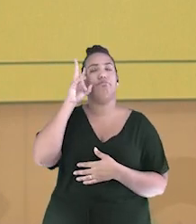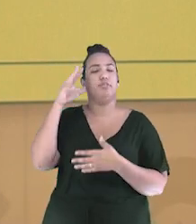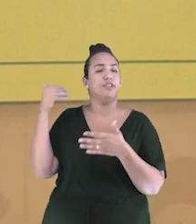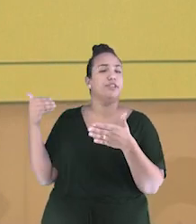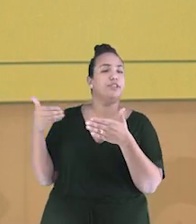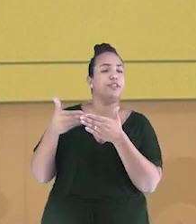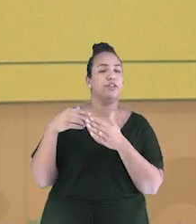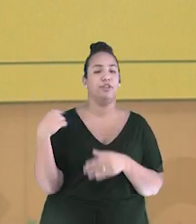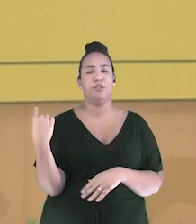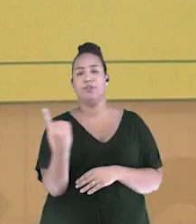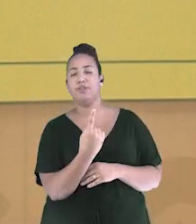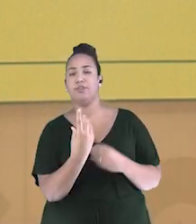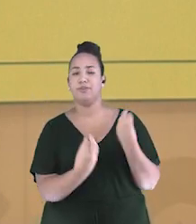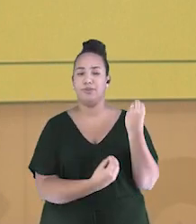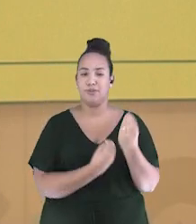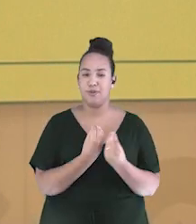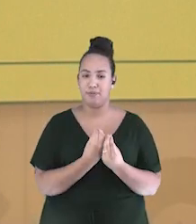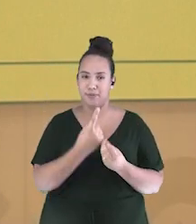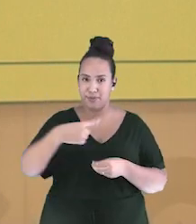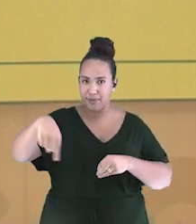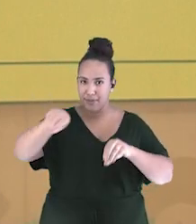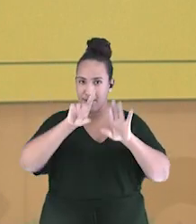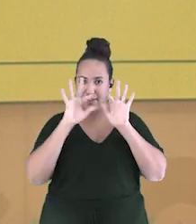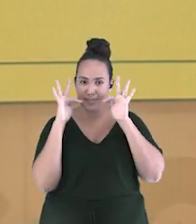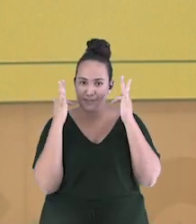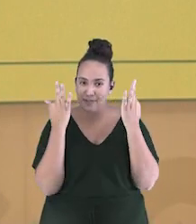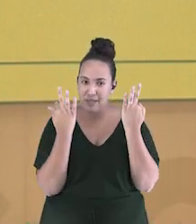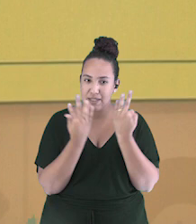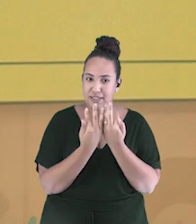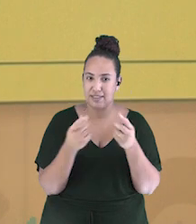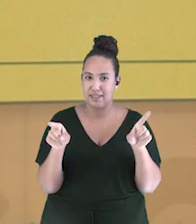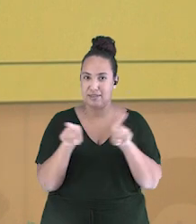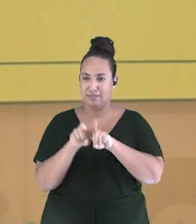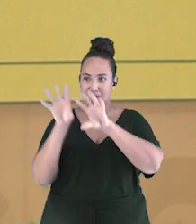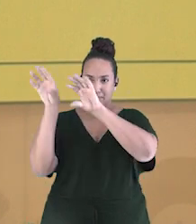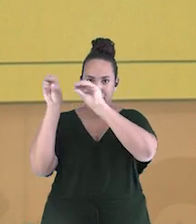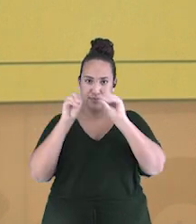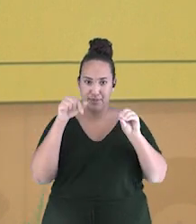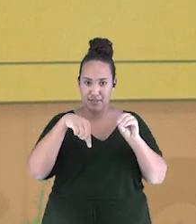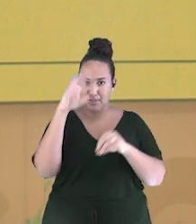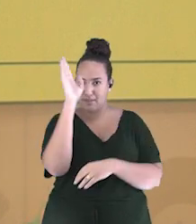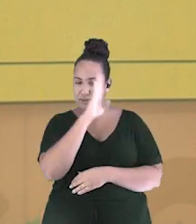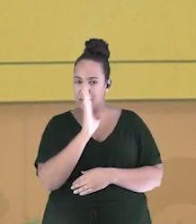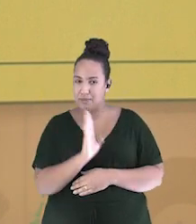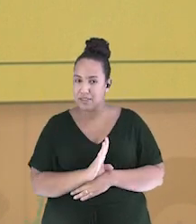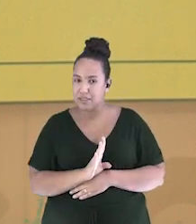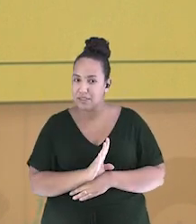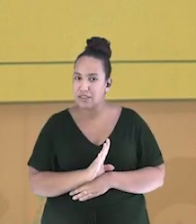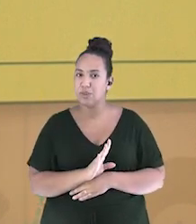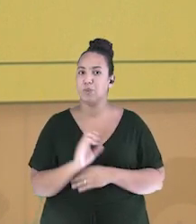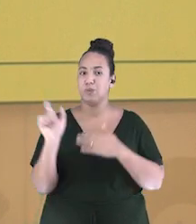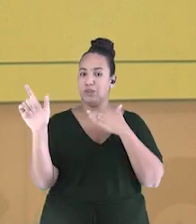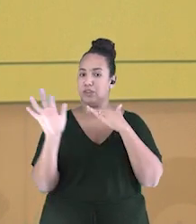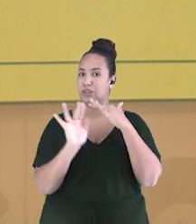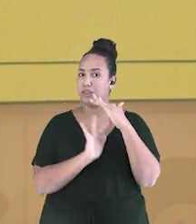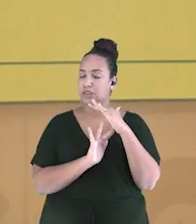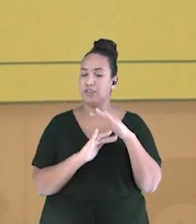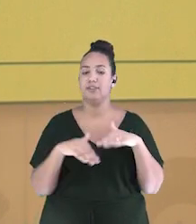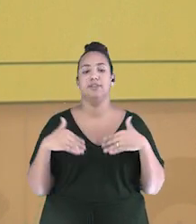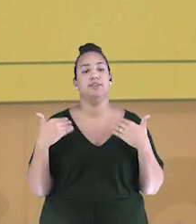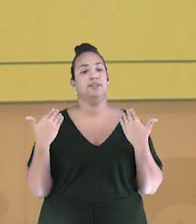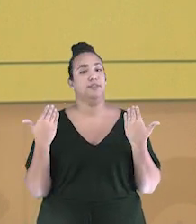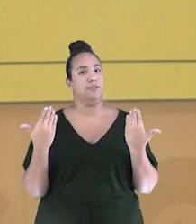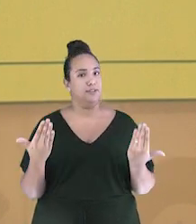históricas? Será que nossas famílias também vieram para o Brasil na condição de imigrantes? Bom, tenho